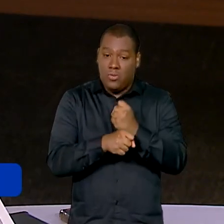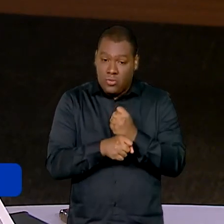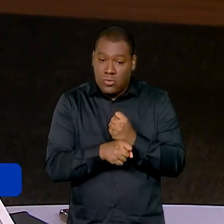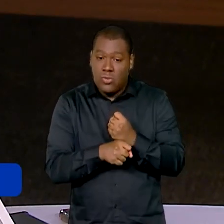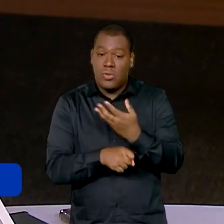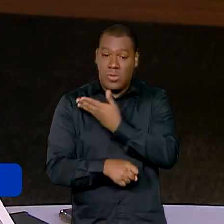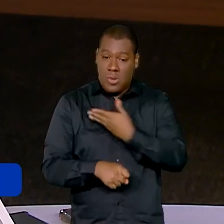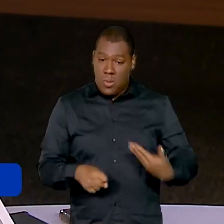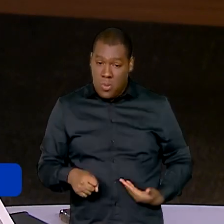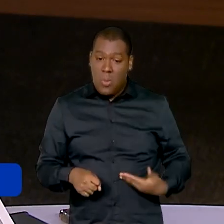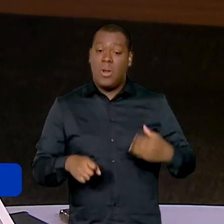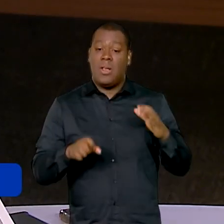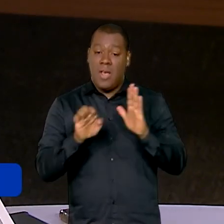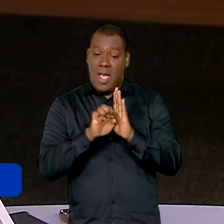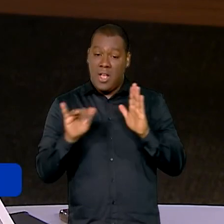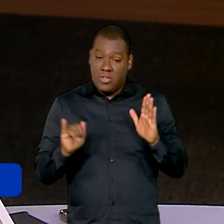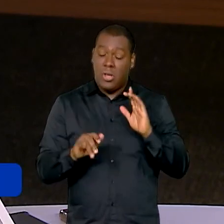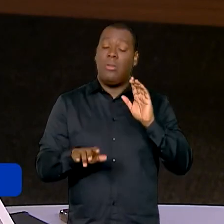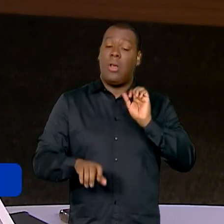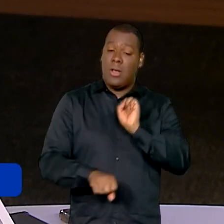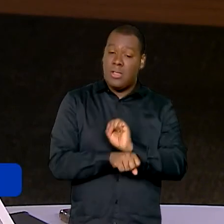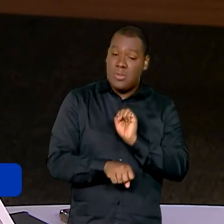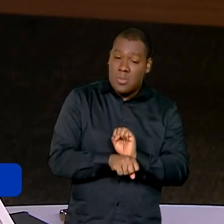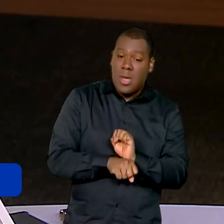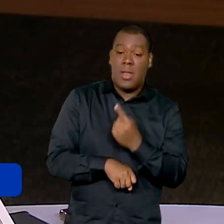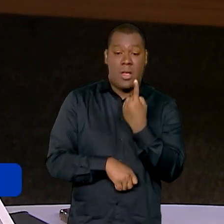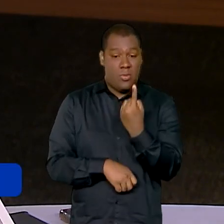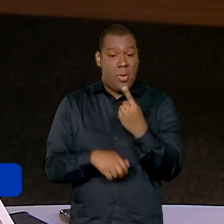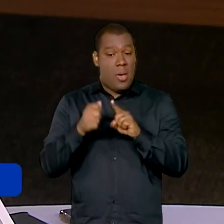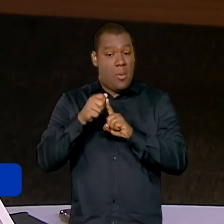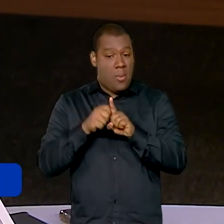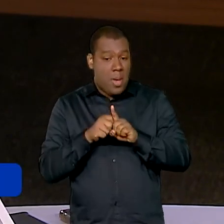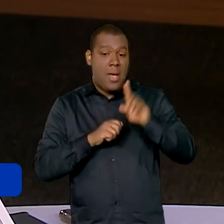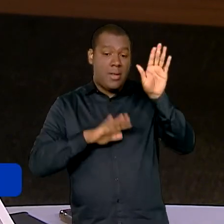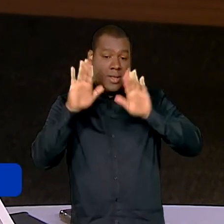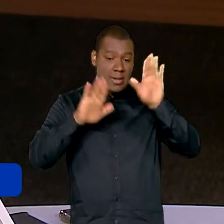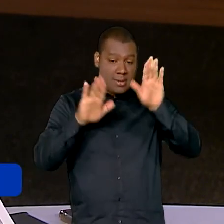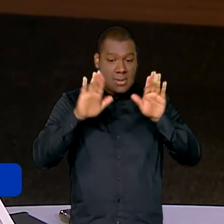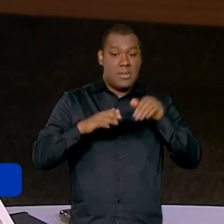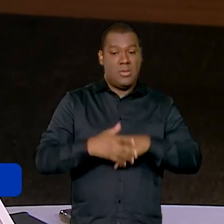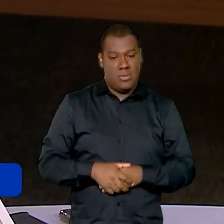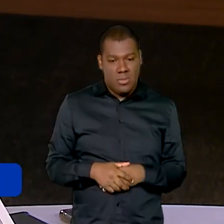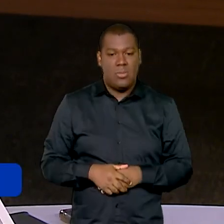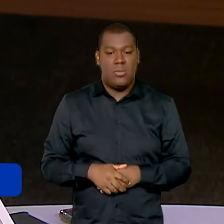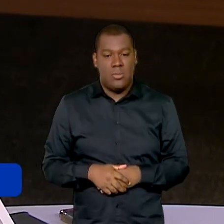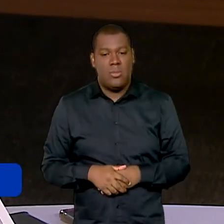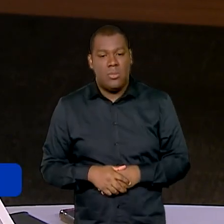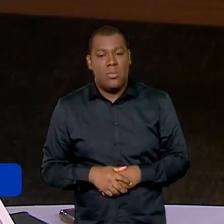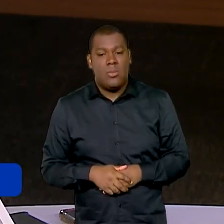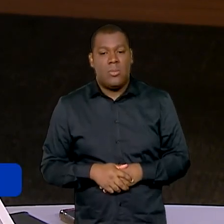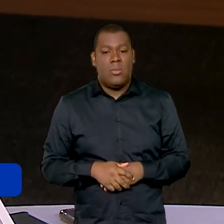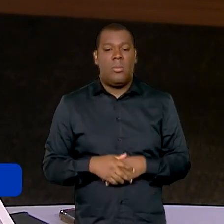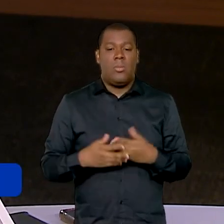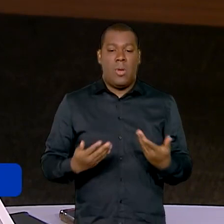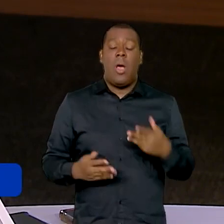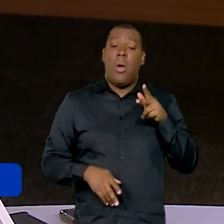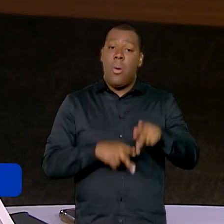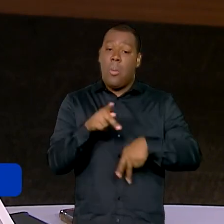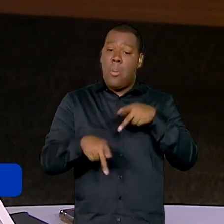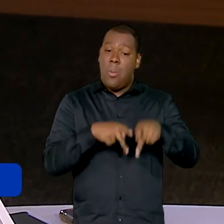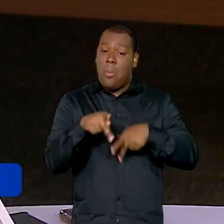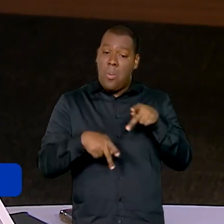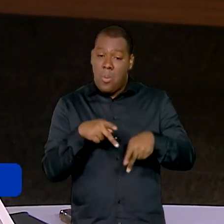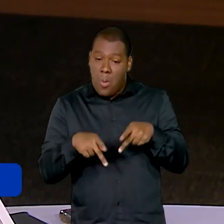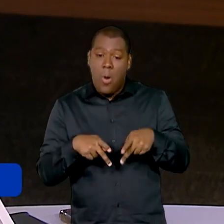a população o que você está fazendo, qual o prazo daquilo que você está fazendo e quando a população poderá